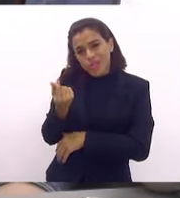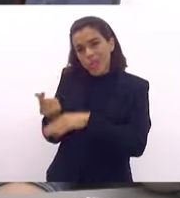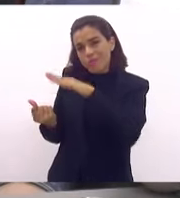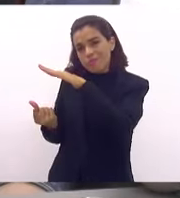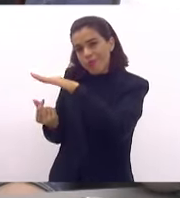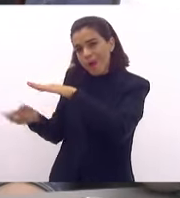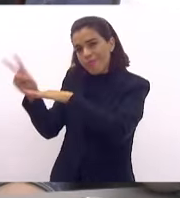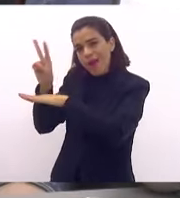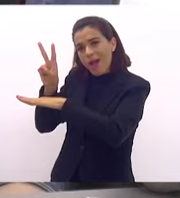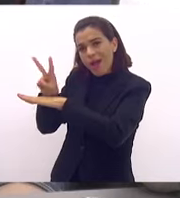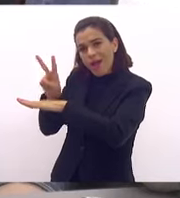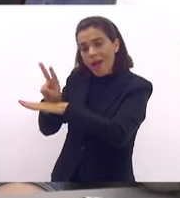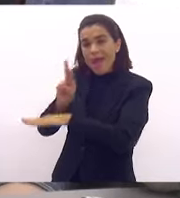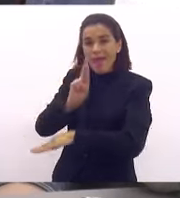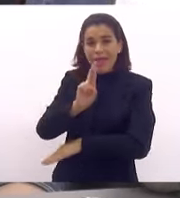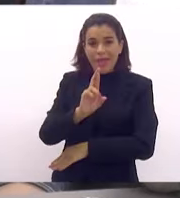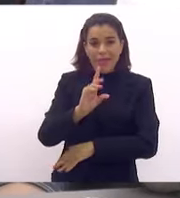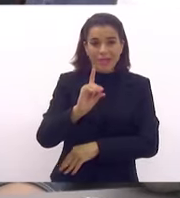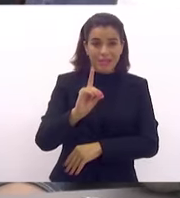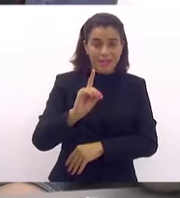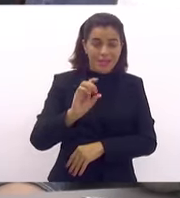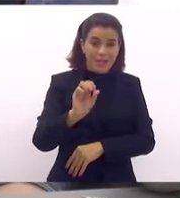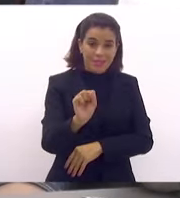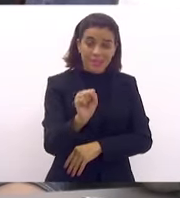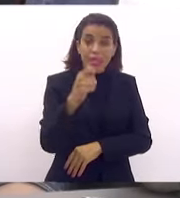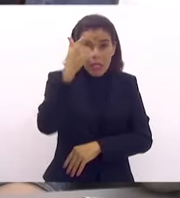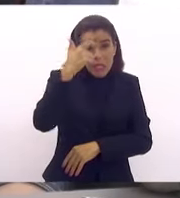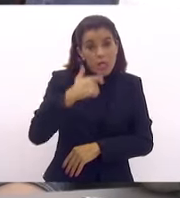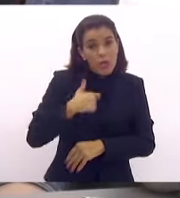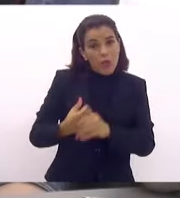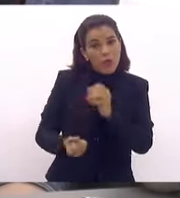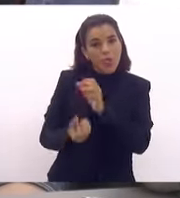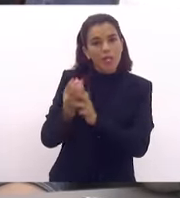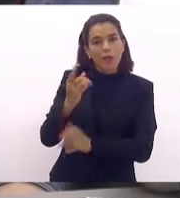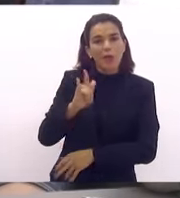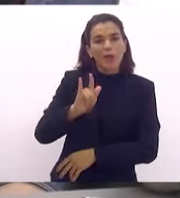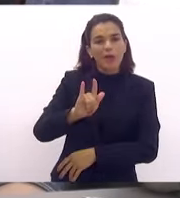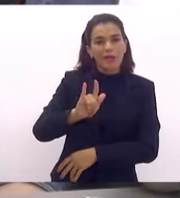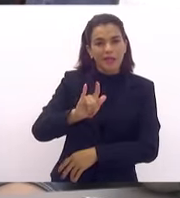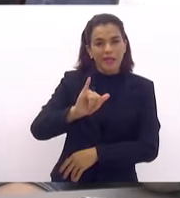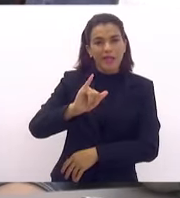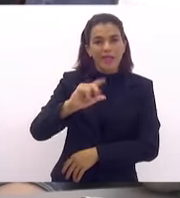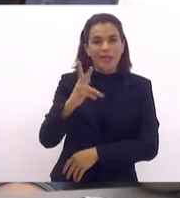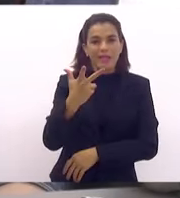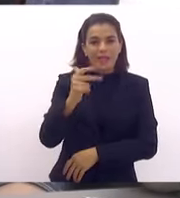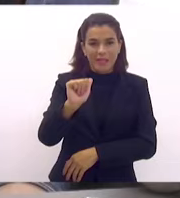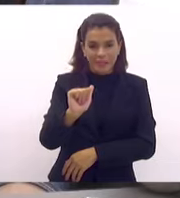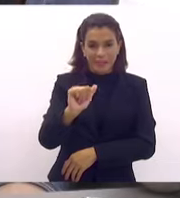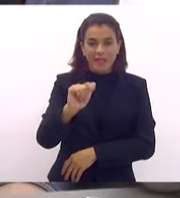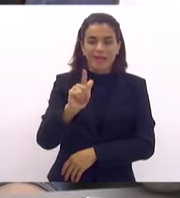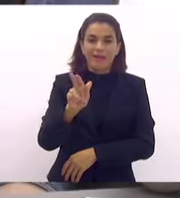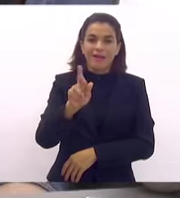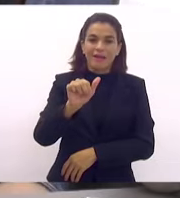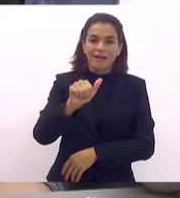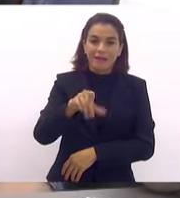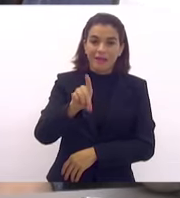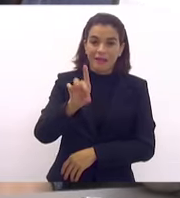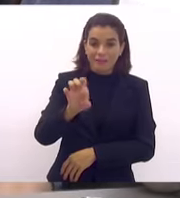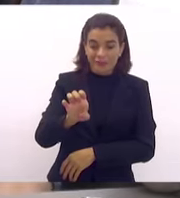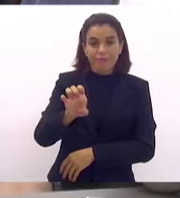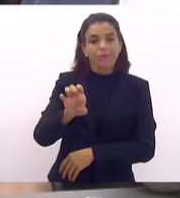sustentável, uma RDS. Eu mesmo criei uma na Ilha Grande, tirando da reserva